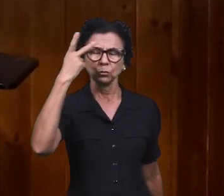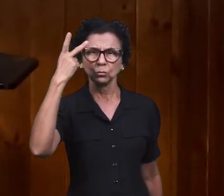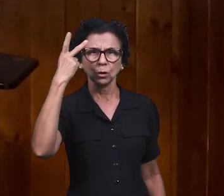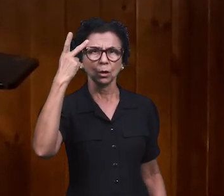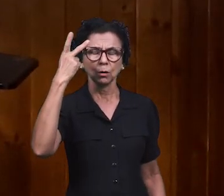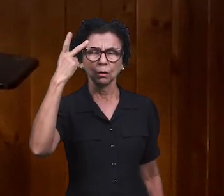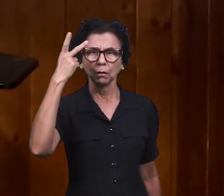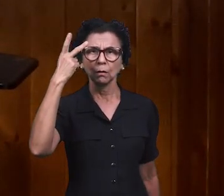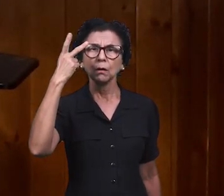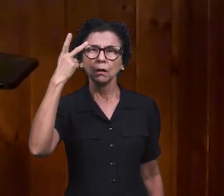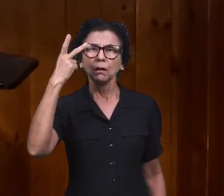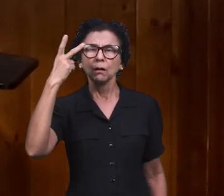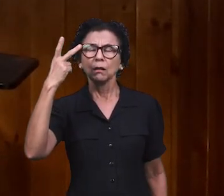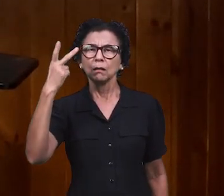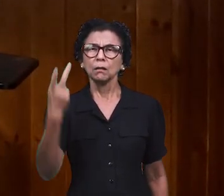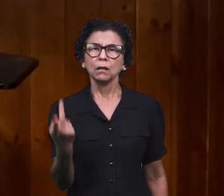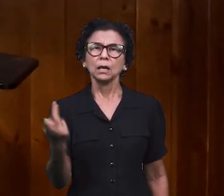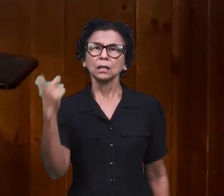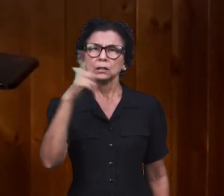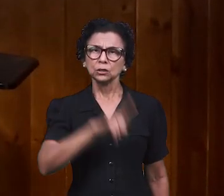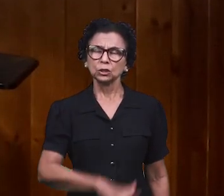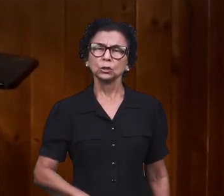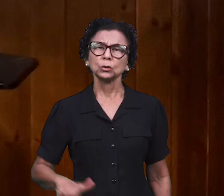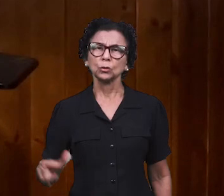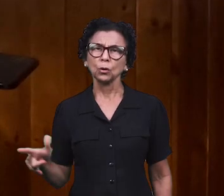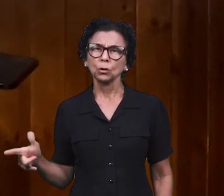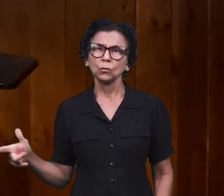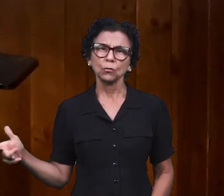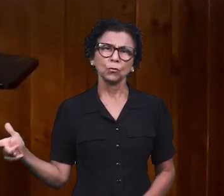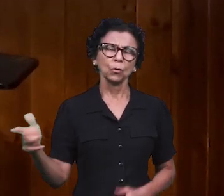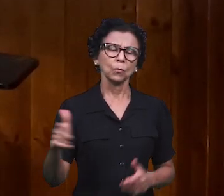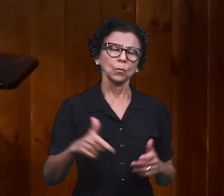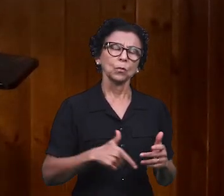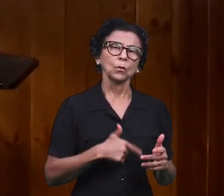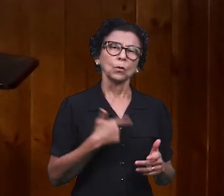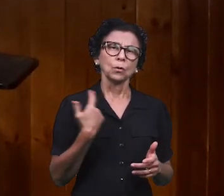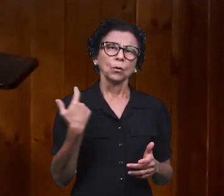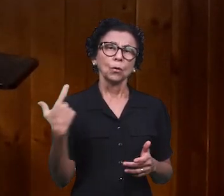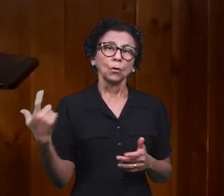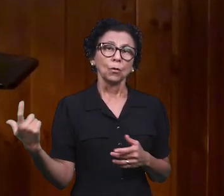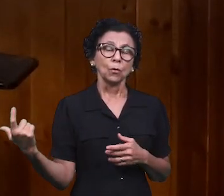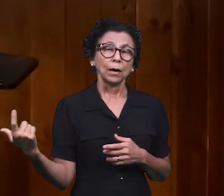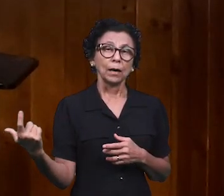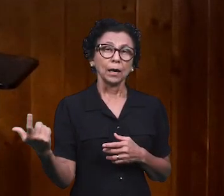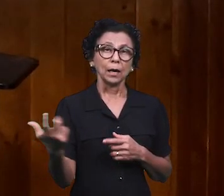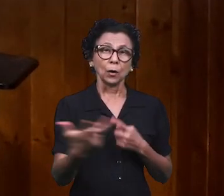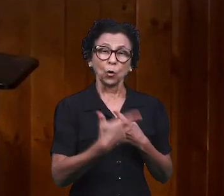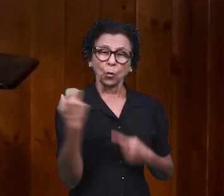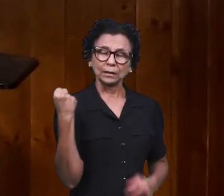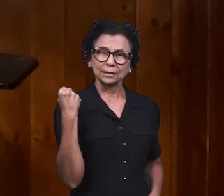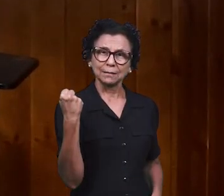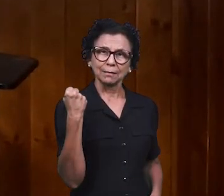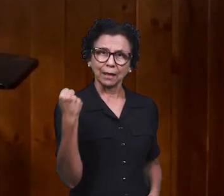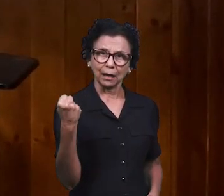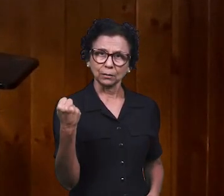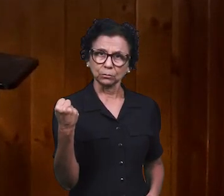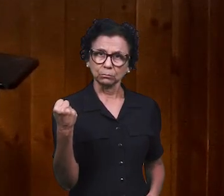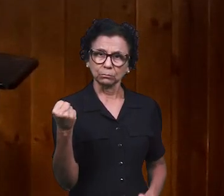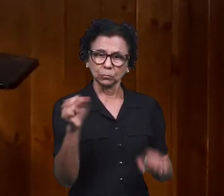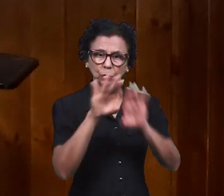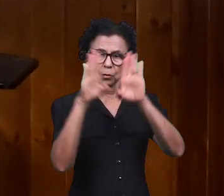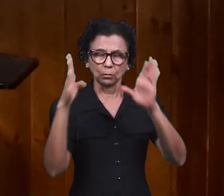reconquistaram, né? Lutaram e foram vencedores, reconquistaram o altar, consagraram novamente o templo de